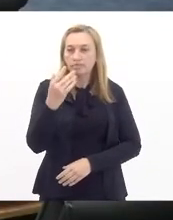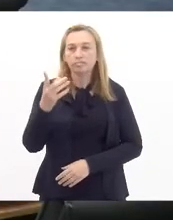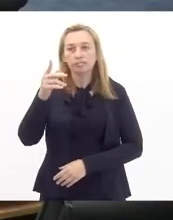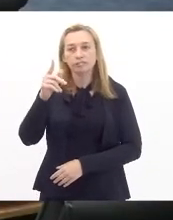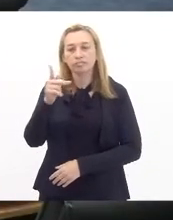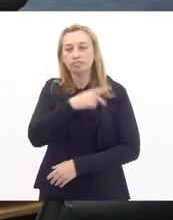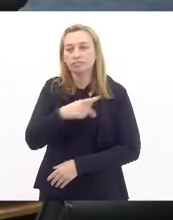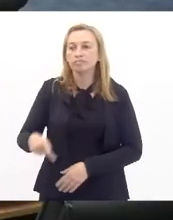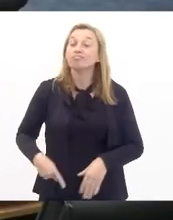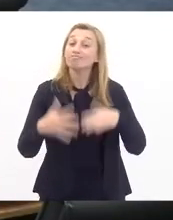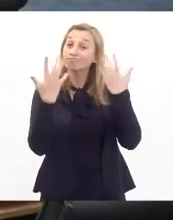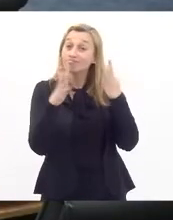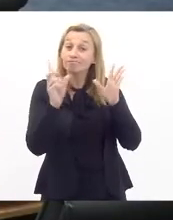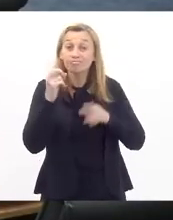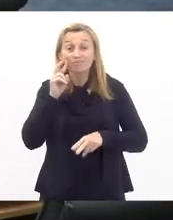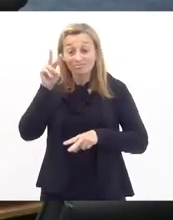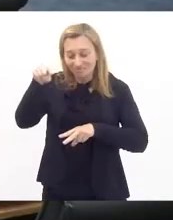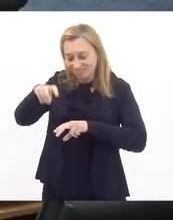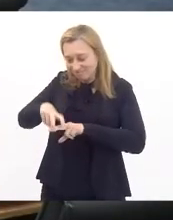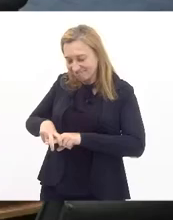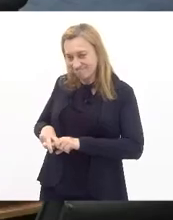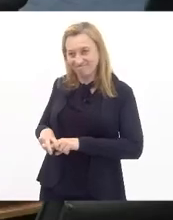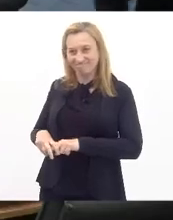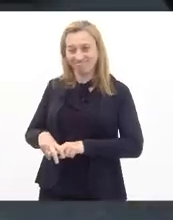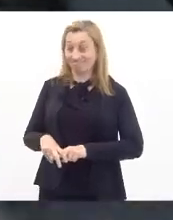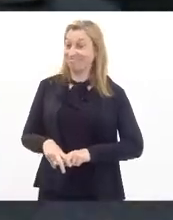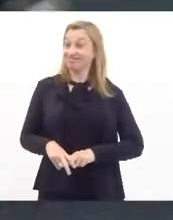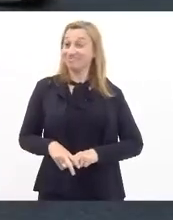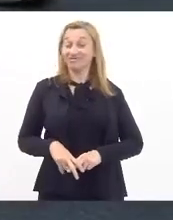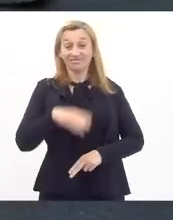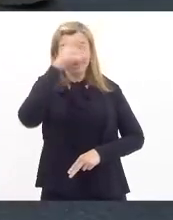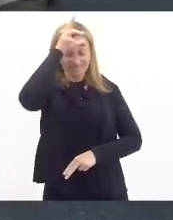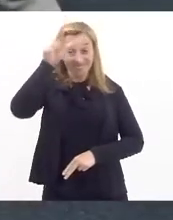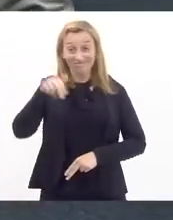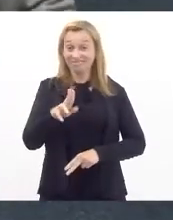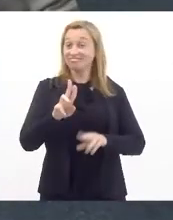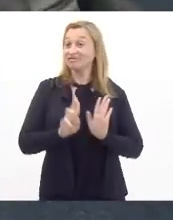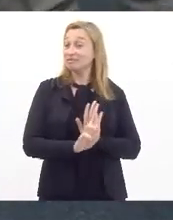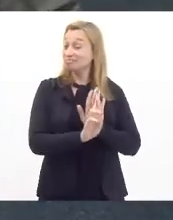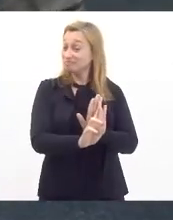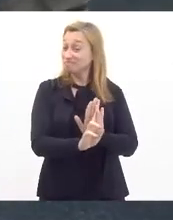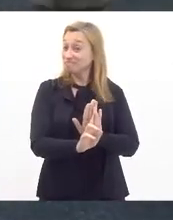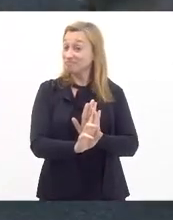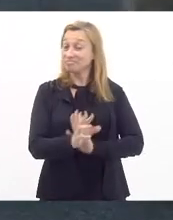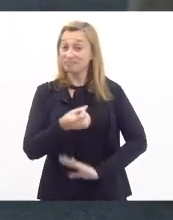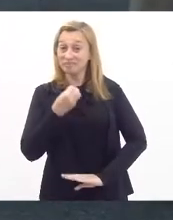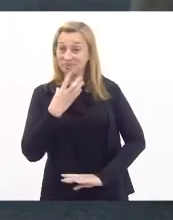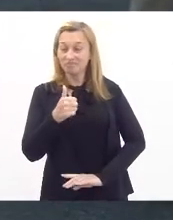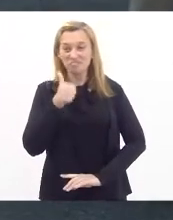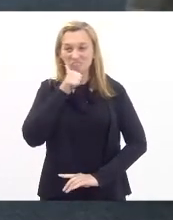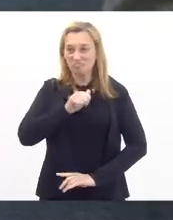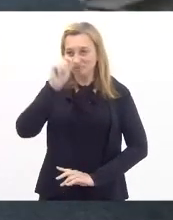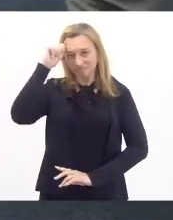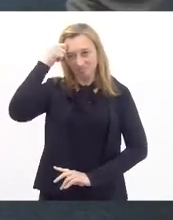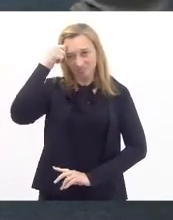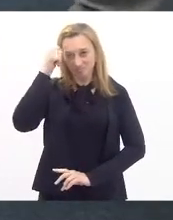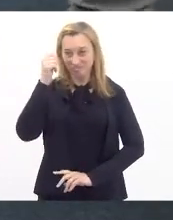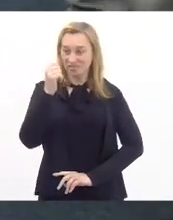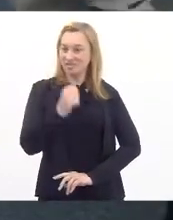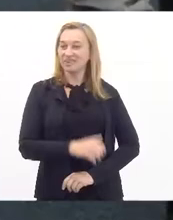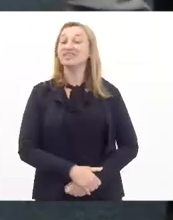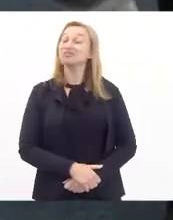parabéns mais uma vez por vê-la e sentada se Azul nos representa muito mulher negra poderosa